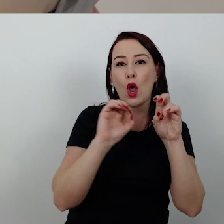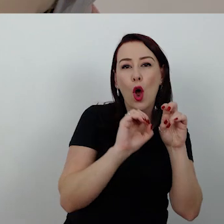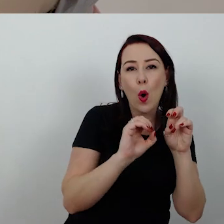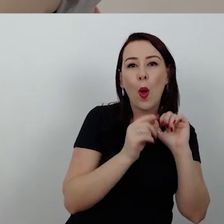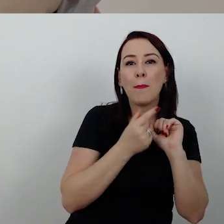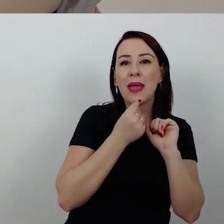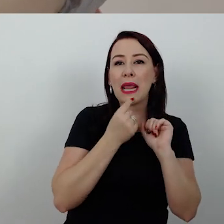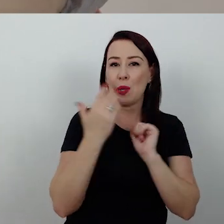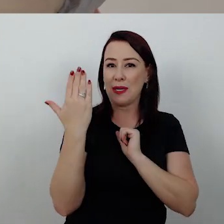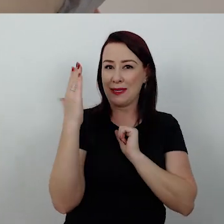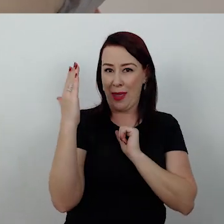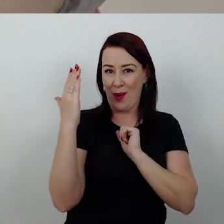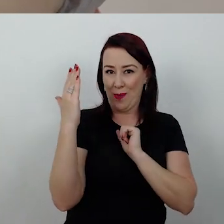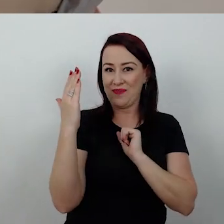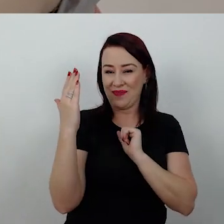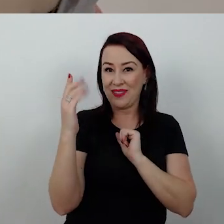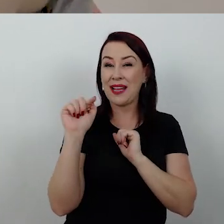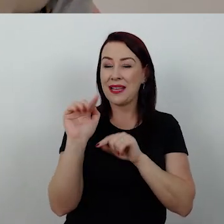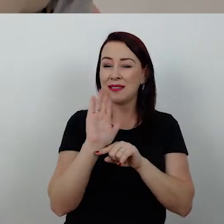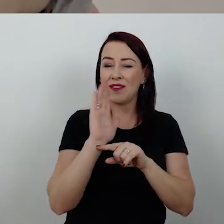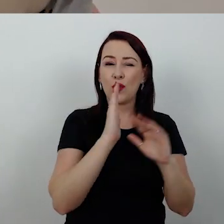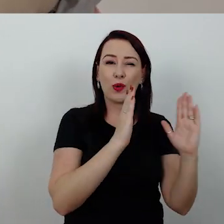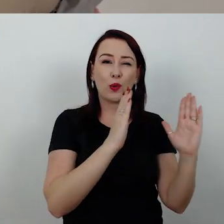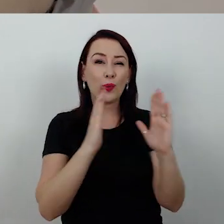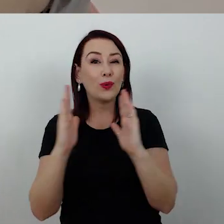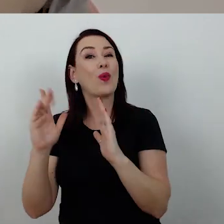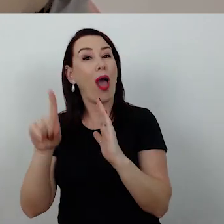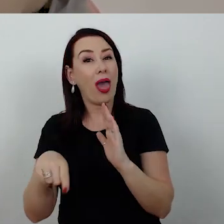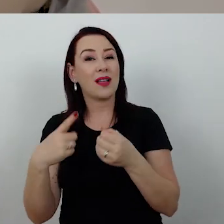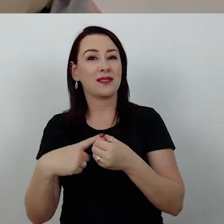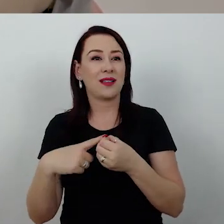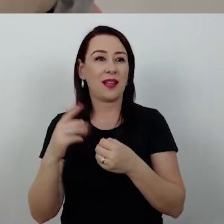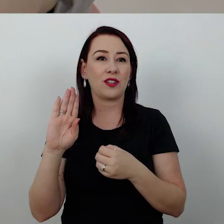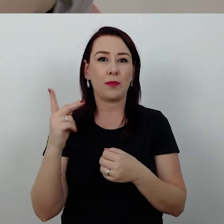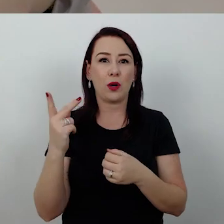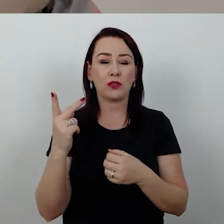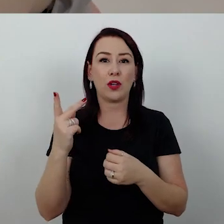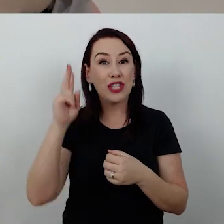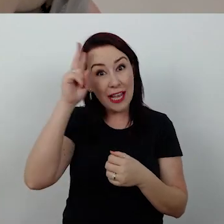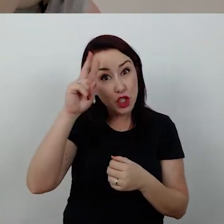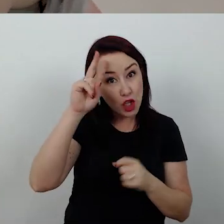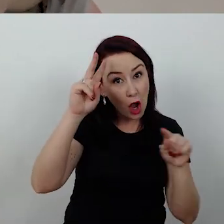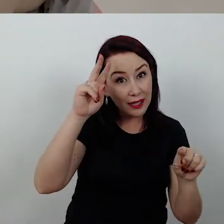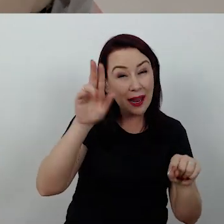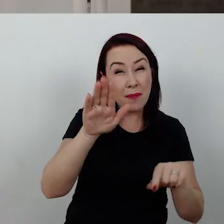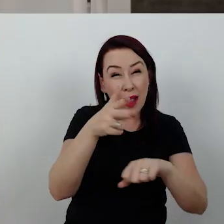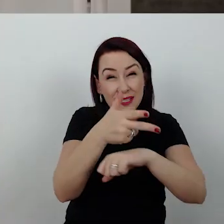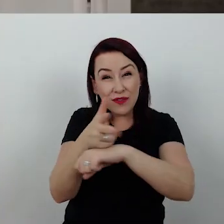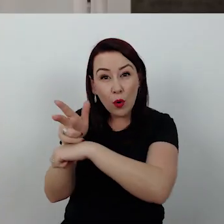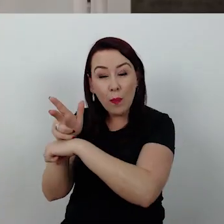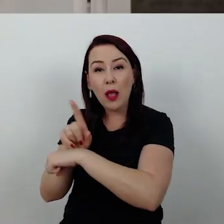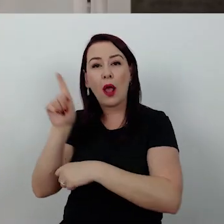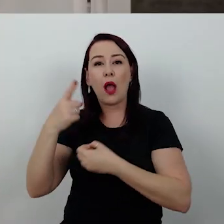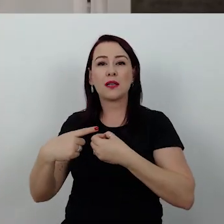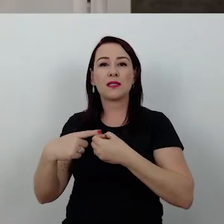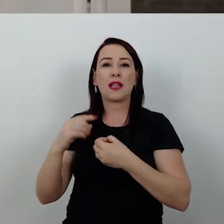Guilherme Fiuza, o filme se passa quase inteiro na cidade de Belo Horizonte, mas ele foi filmar em Cataguases. Porque